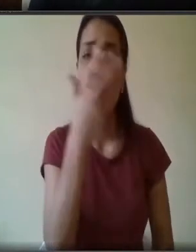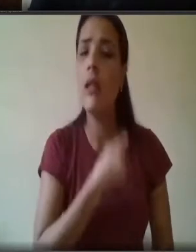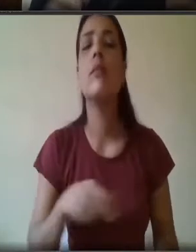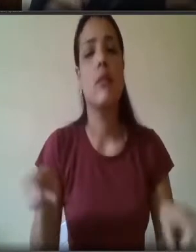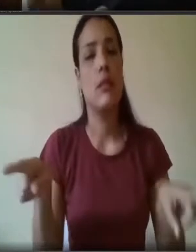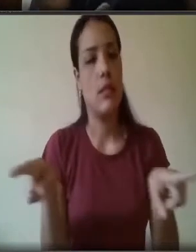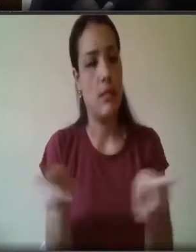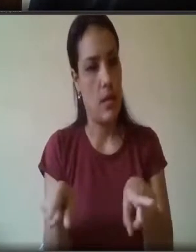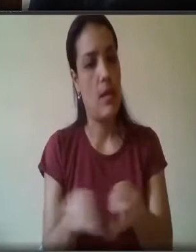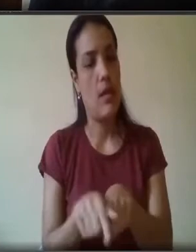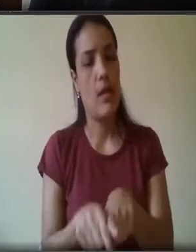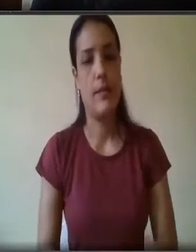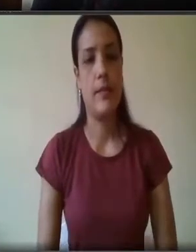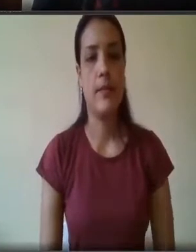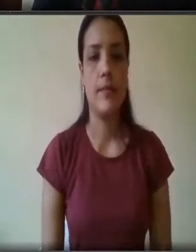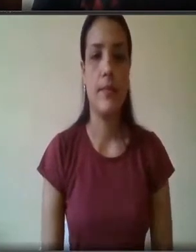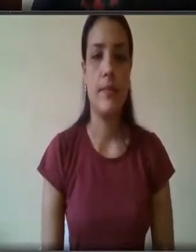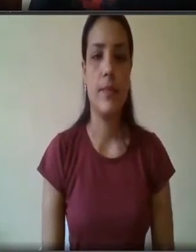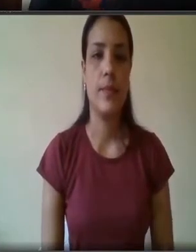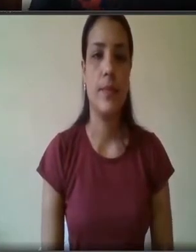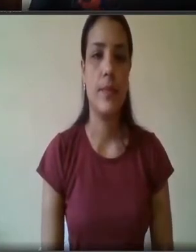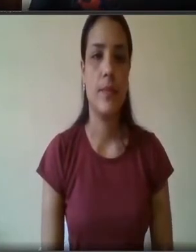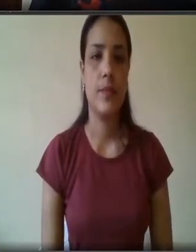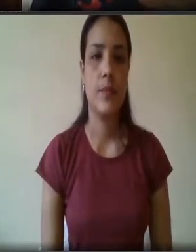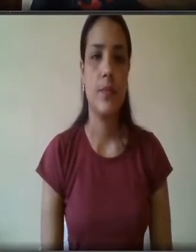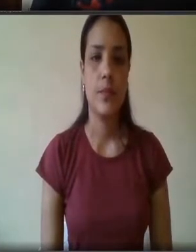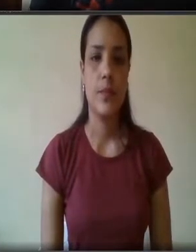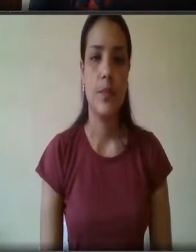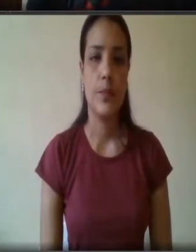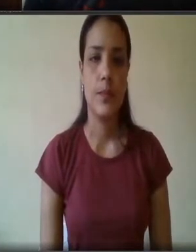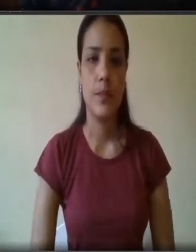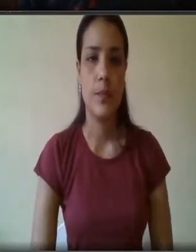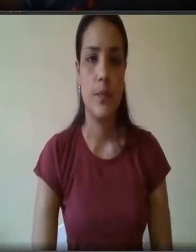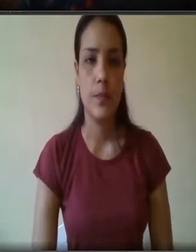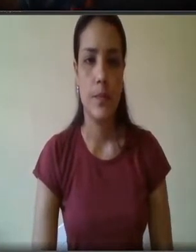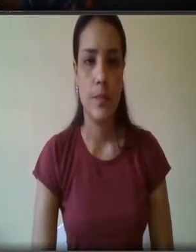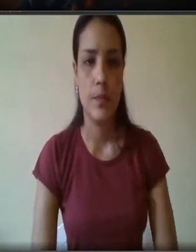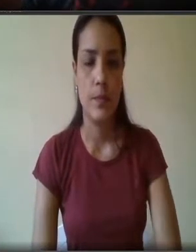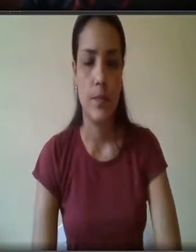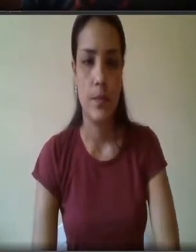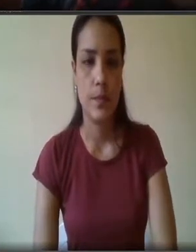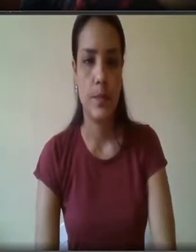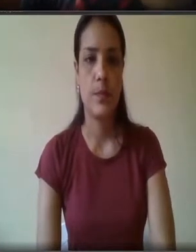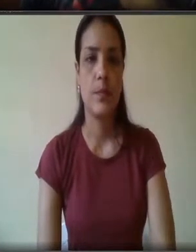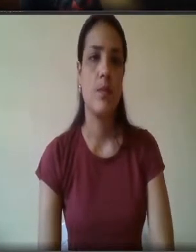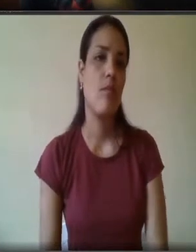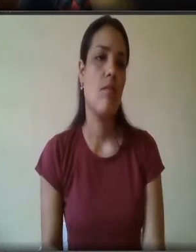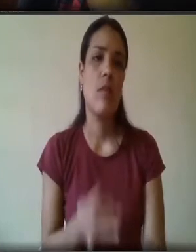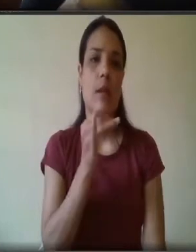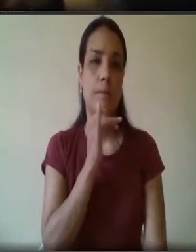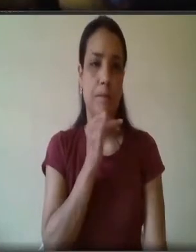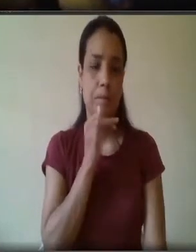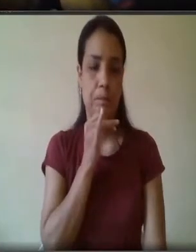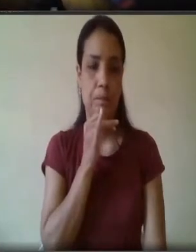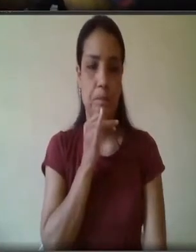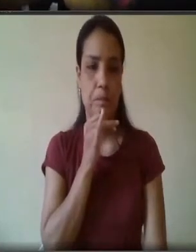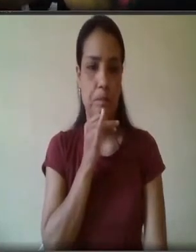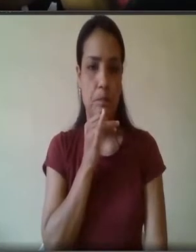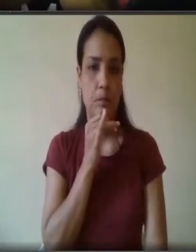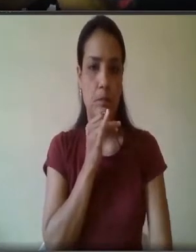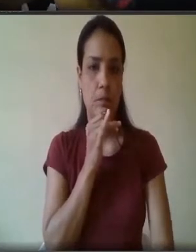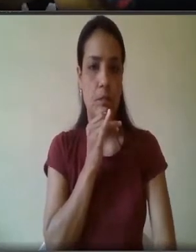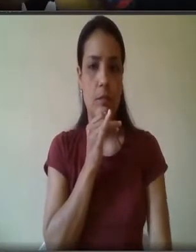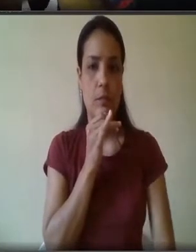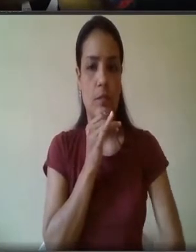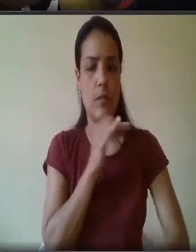uma imagem aqui, mas o que é pediplanação? Você tem aqui uma serra, tá? Então vamos imaginar aqui uma serra,